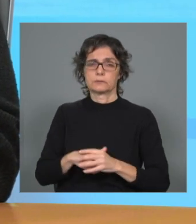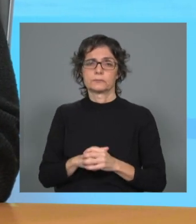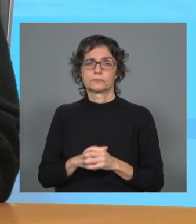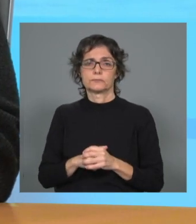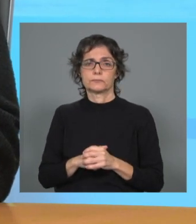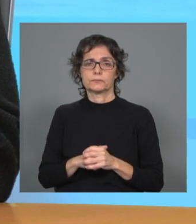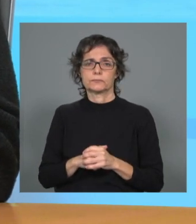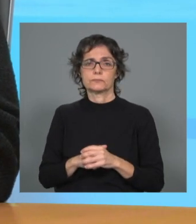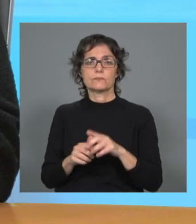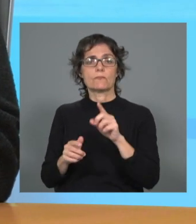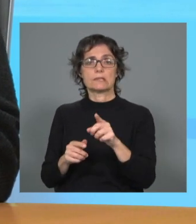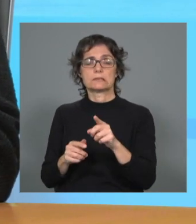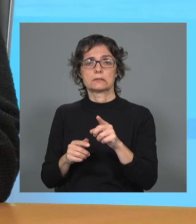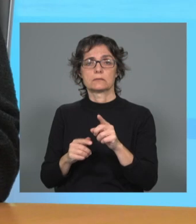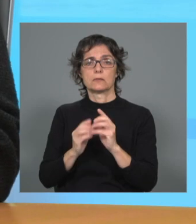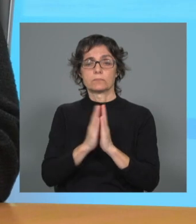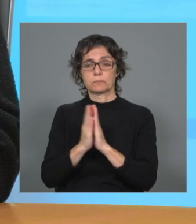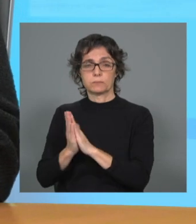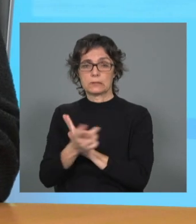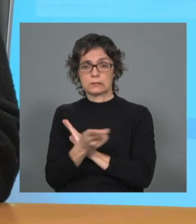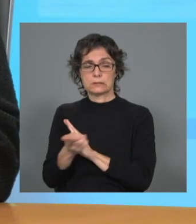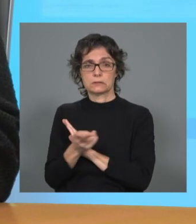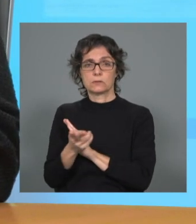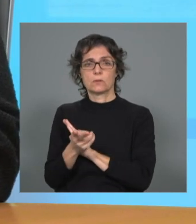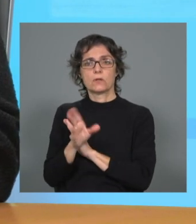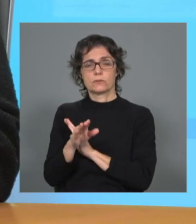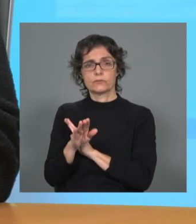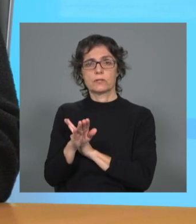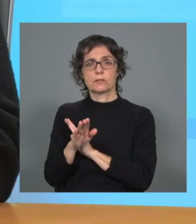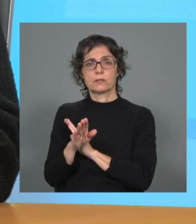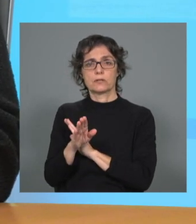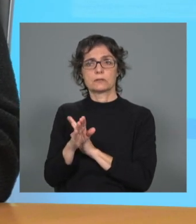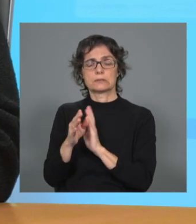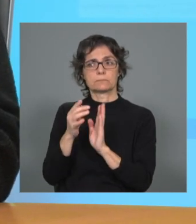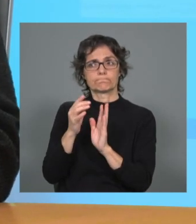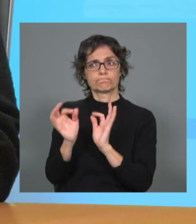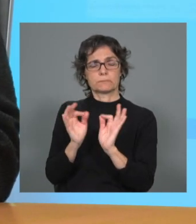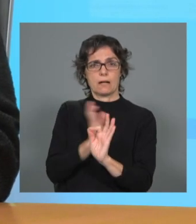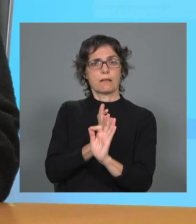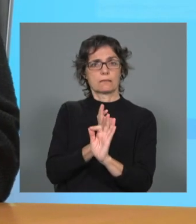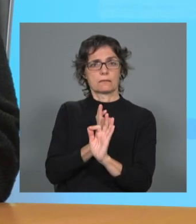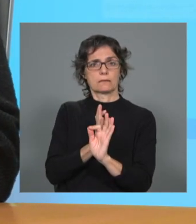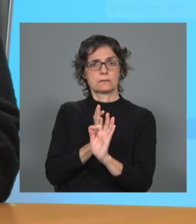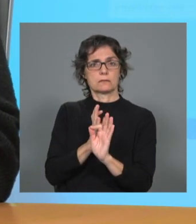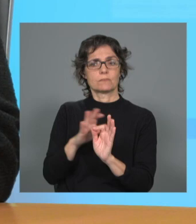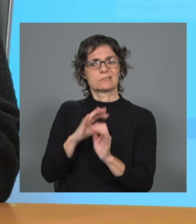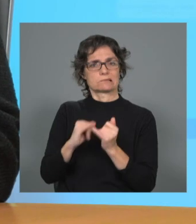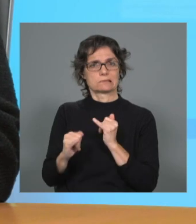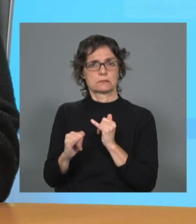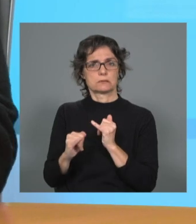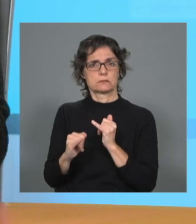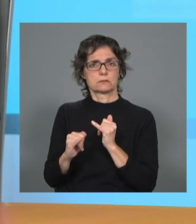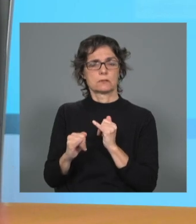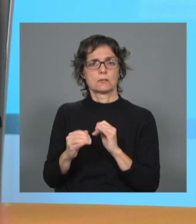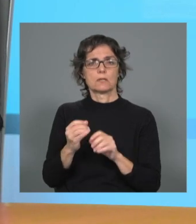Ambos já vinham-se preparando já para situações de risco que perspectivavam no terreno e,